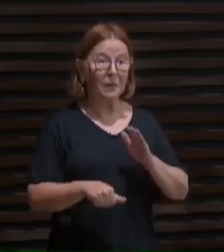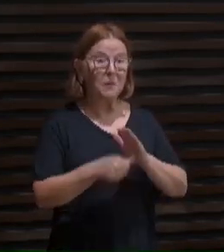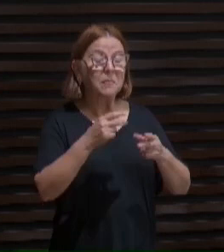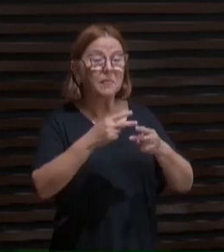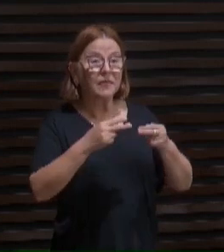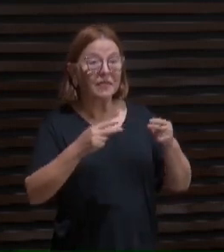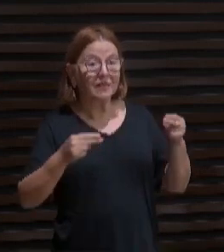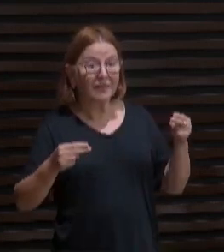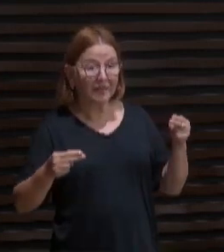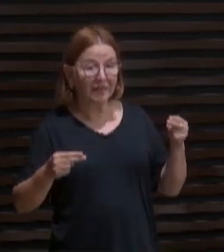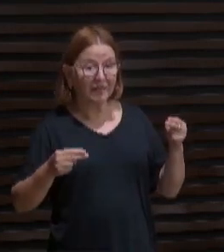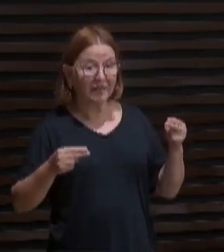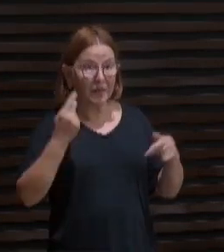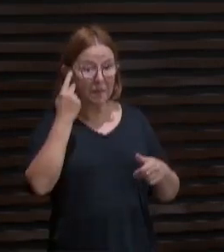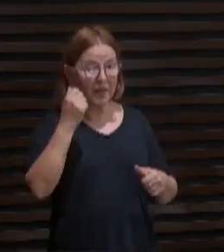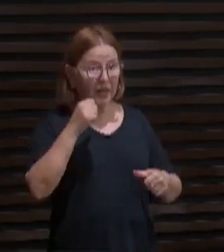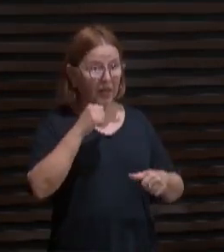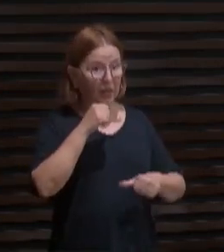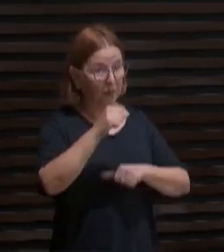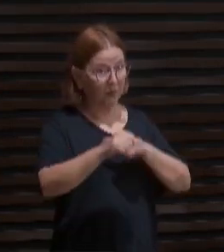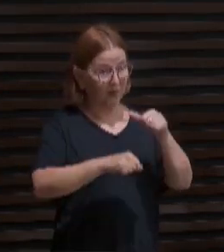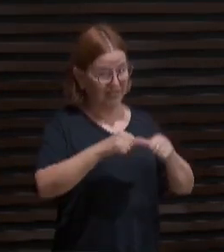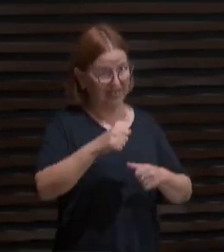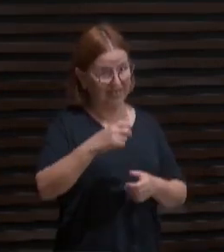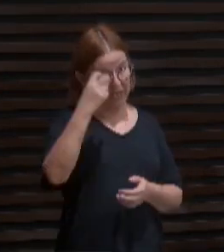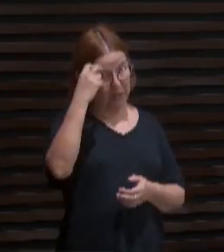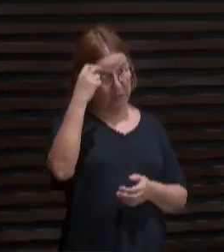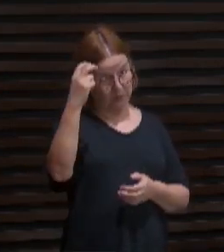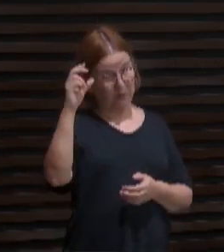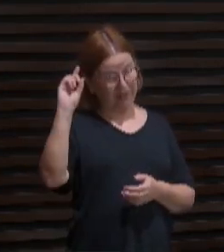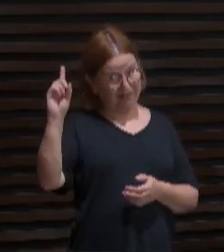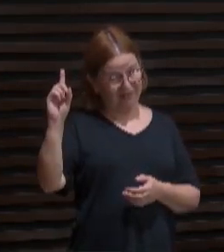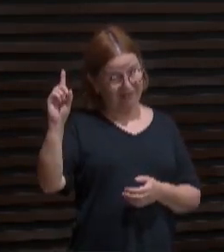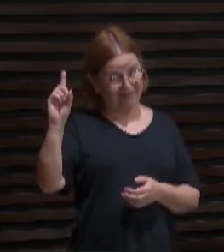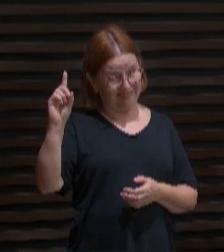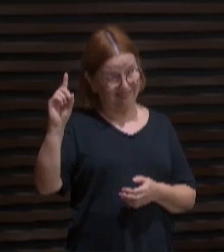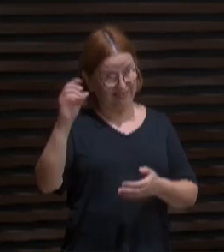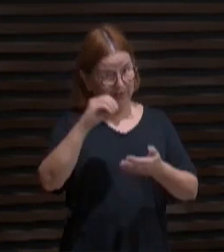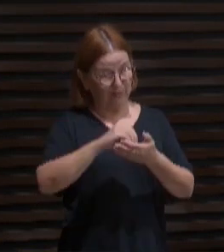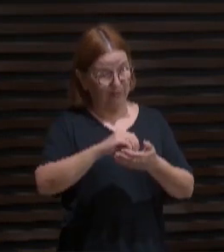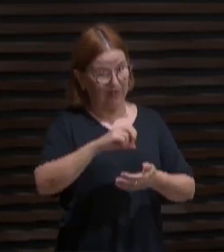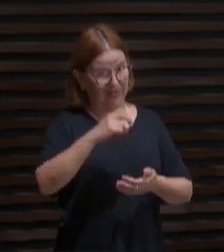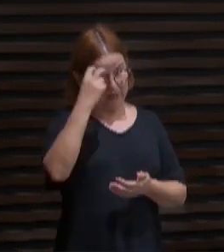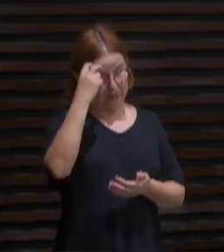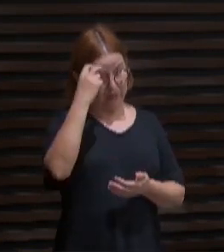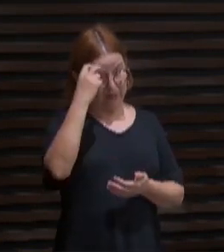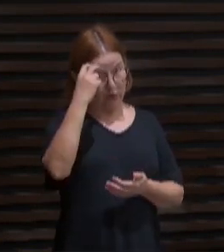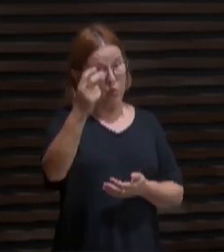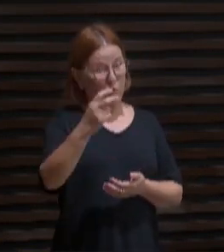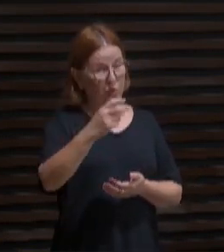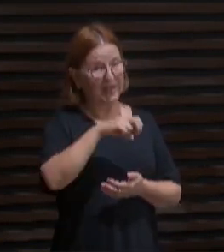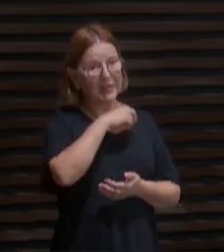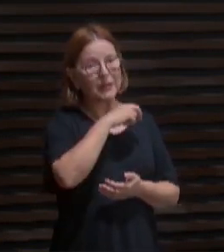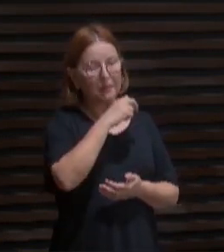coisa para mudar a cultura de Deus para a cultura da serpente, ele tem que atingir